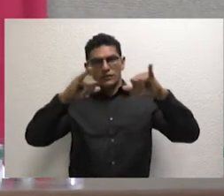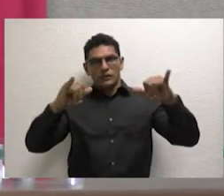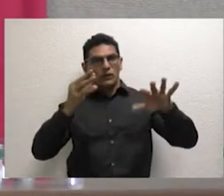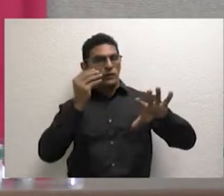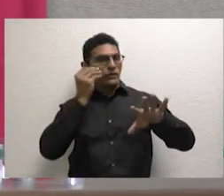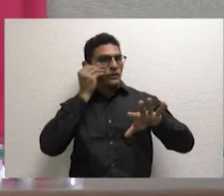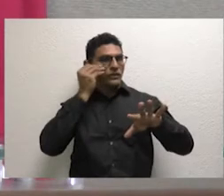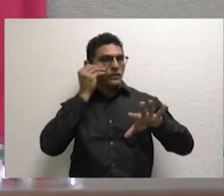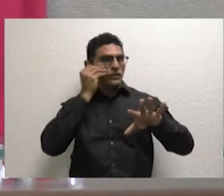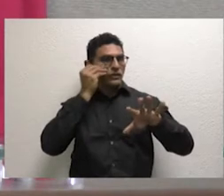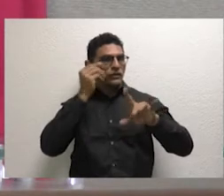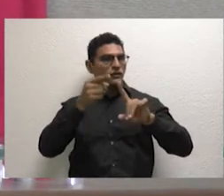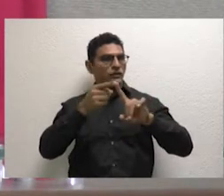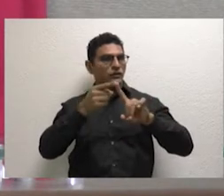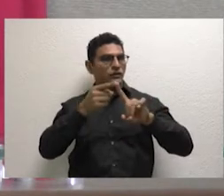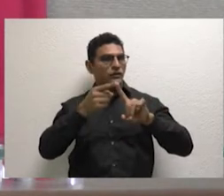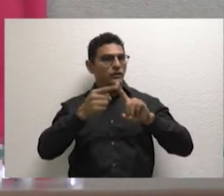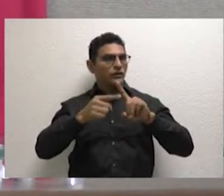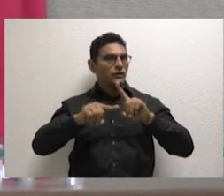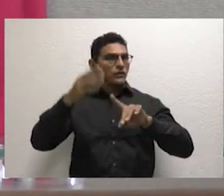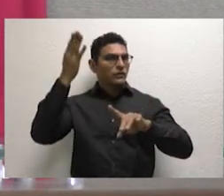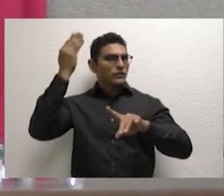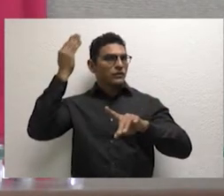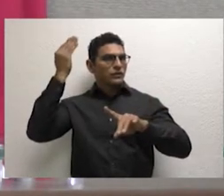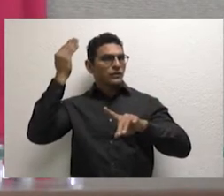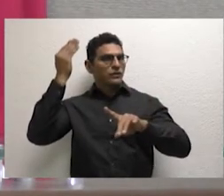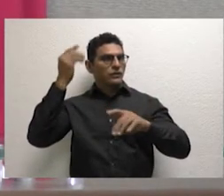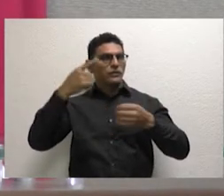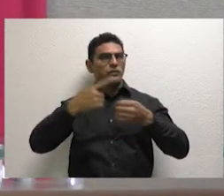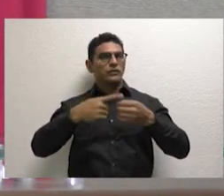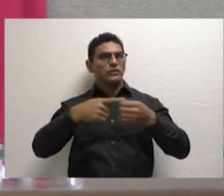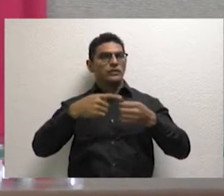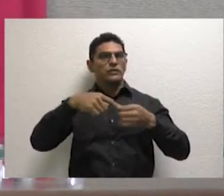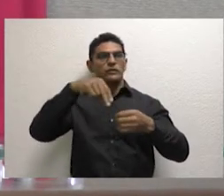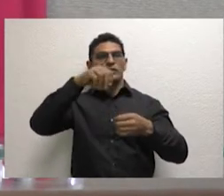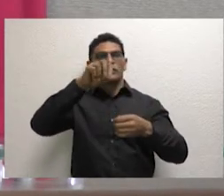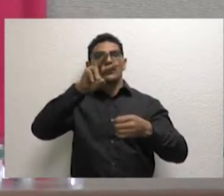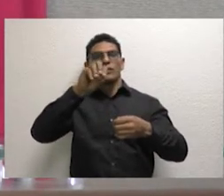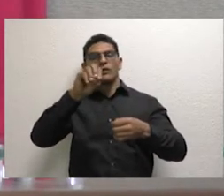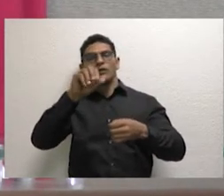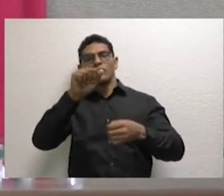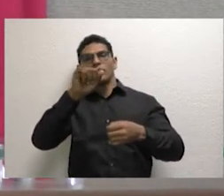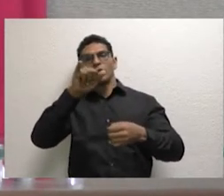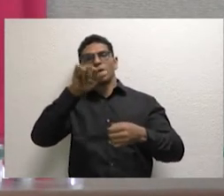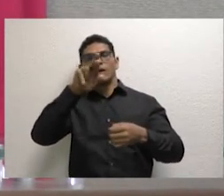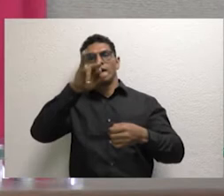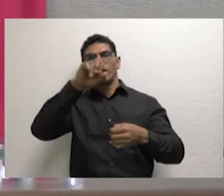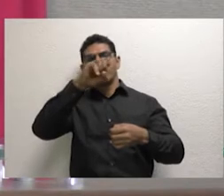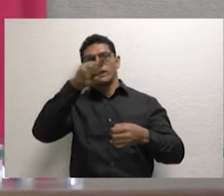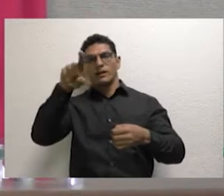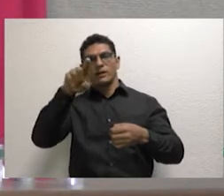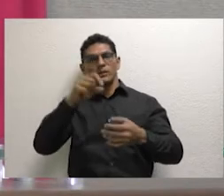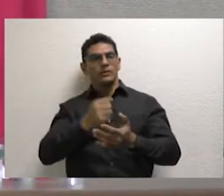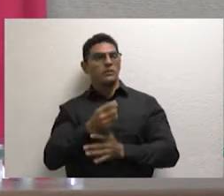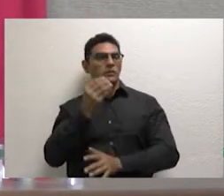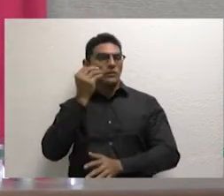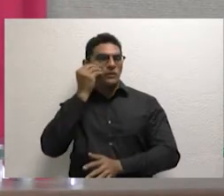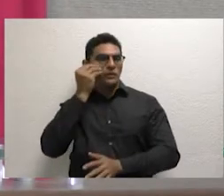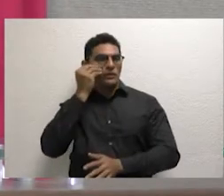semana na minha visita ao município de Novo Ayrão, onde eu pude observar